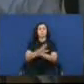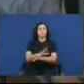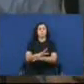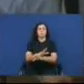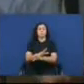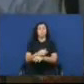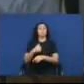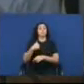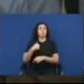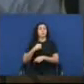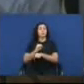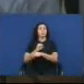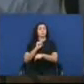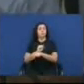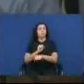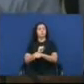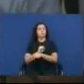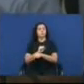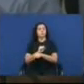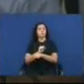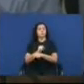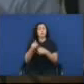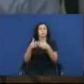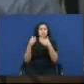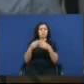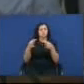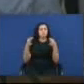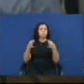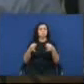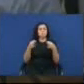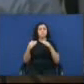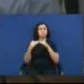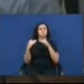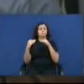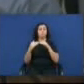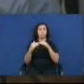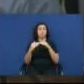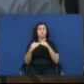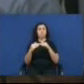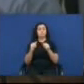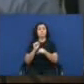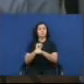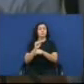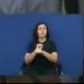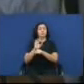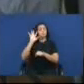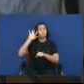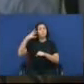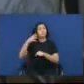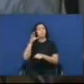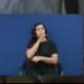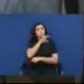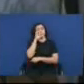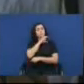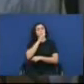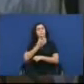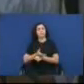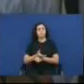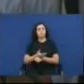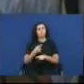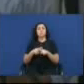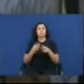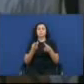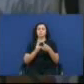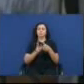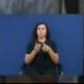Eu espero, vereador, e este requerimento vem em boa hora, eu espero que esta situação seja resolvida o quanto antes, porque a